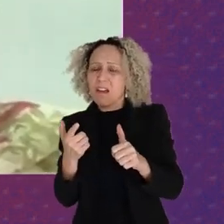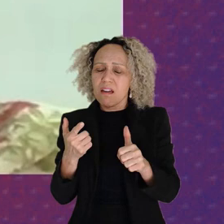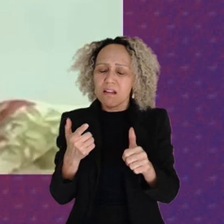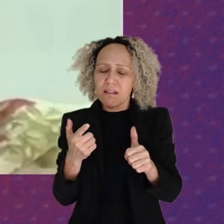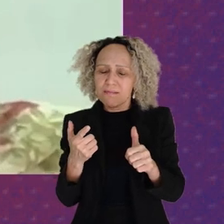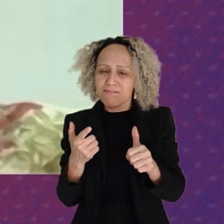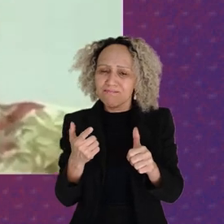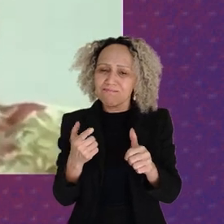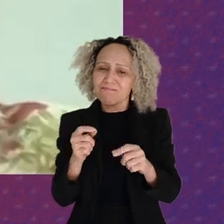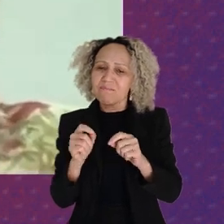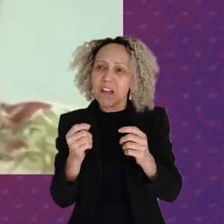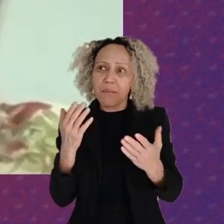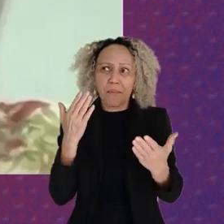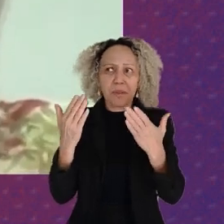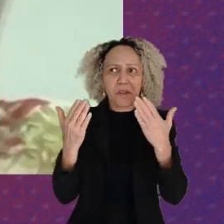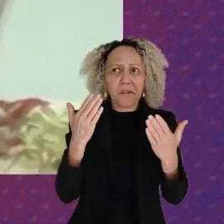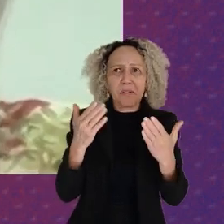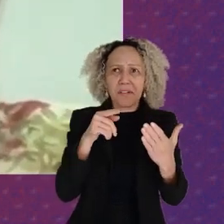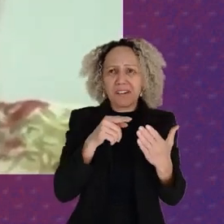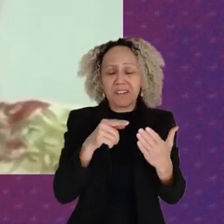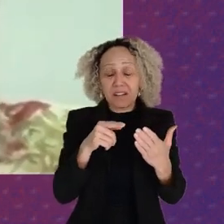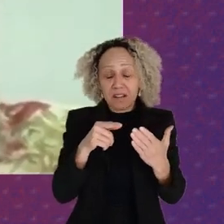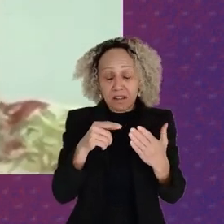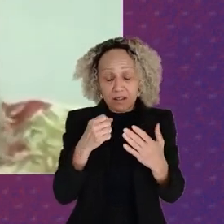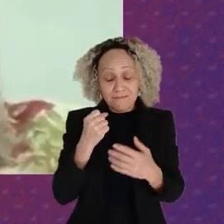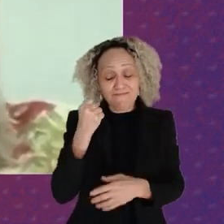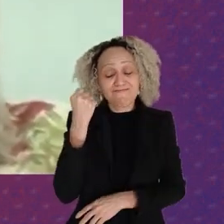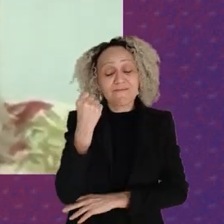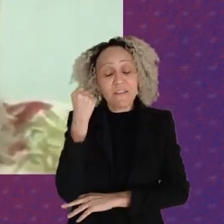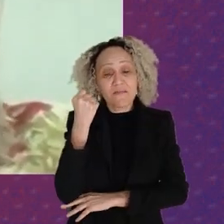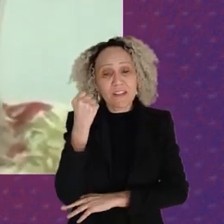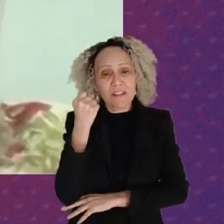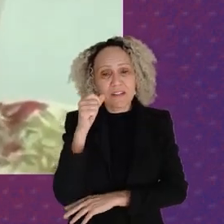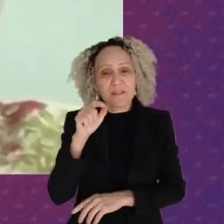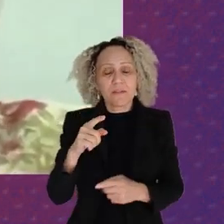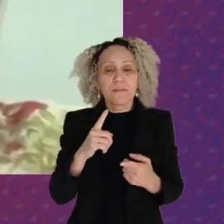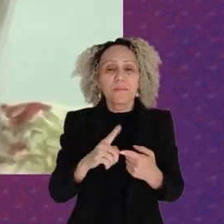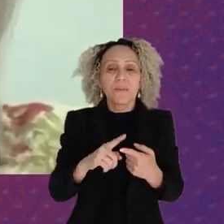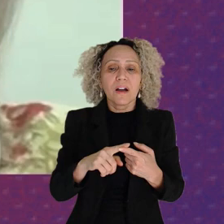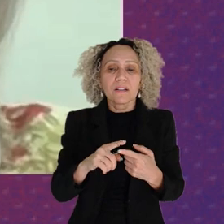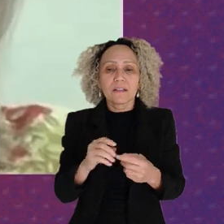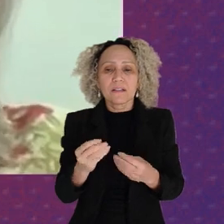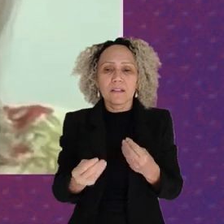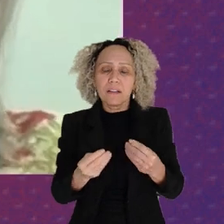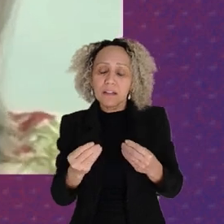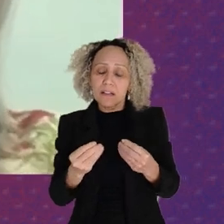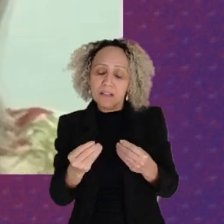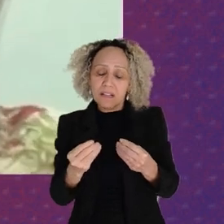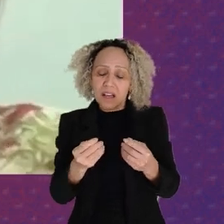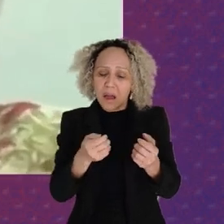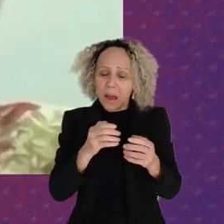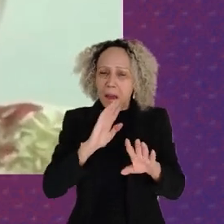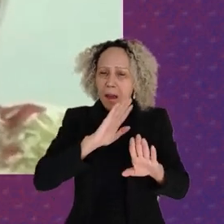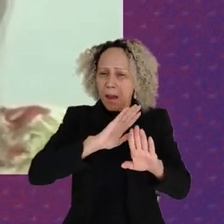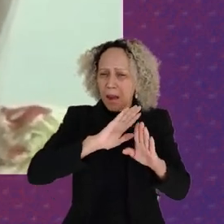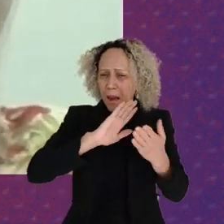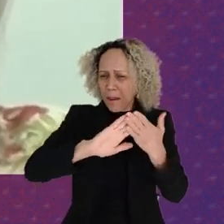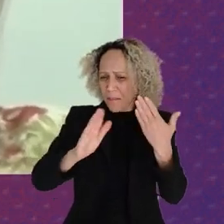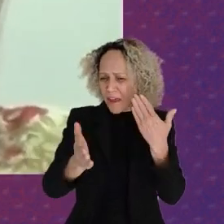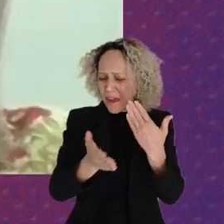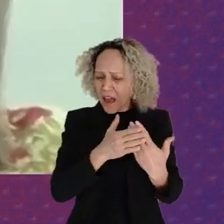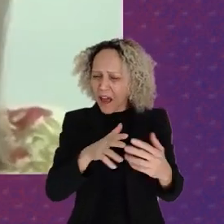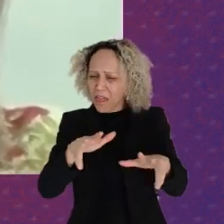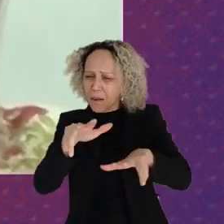é gravíssima, porque ela vai desde humilhações, desqualificações, ameaças,